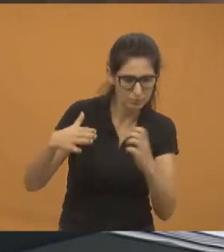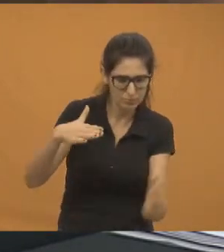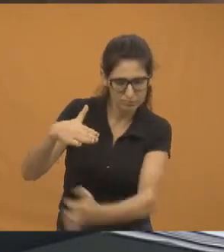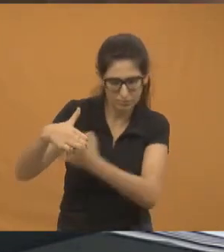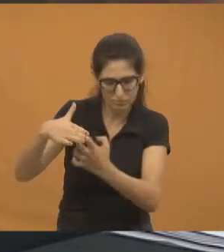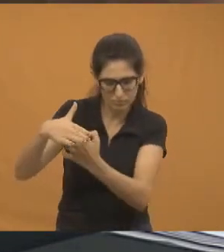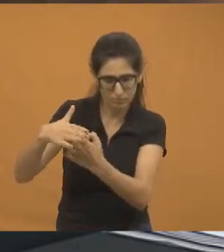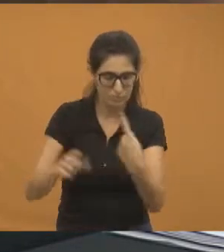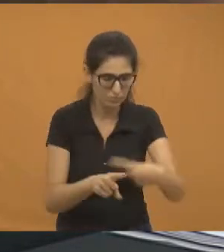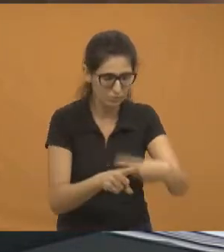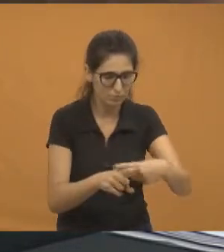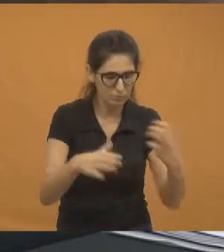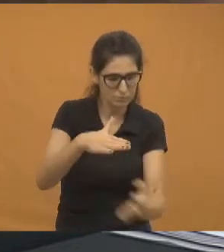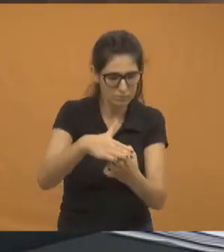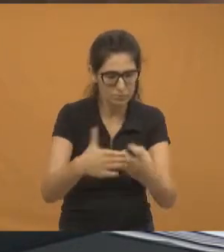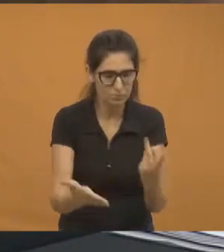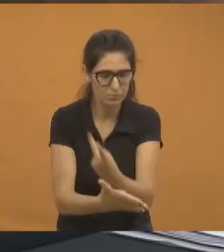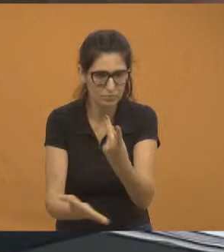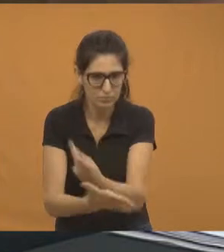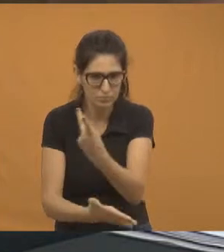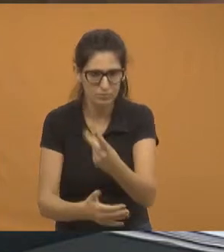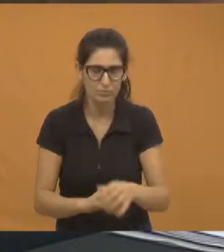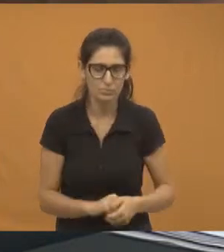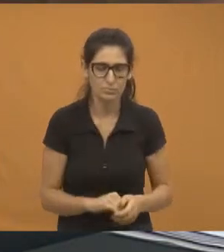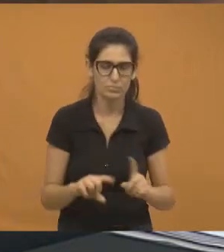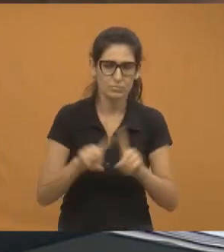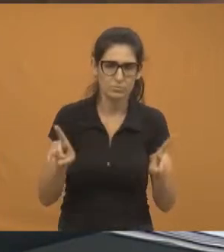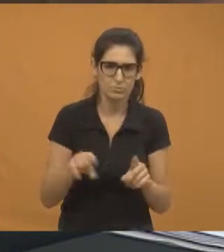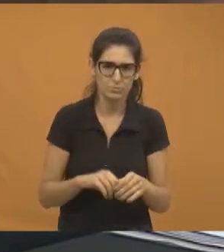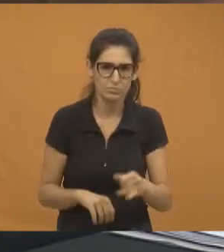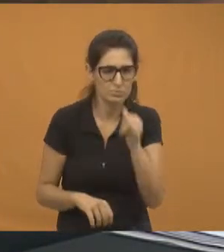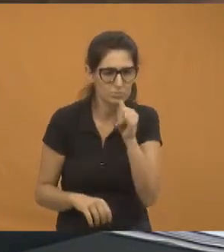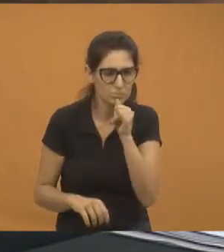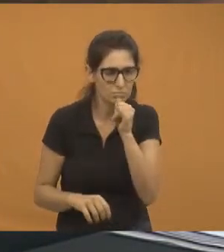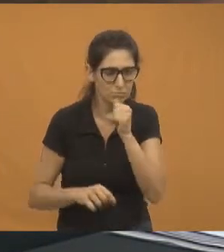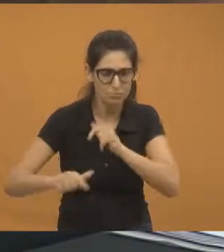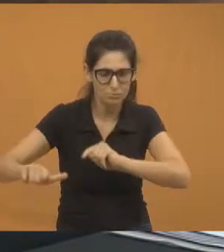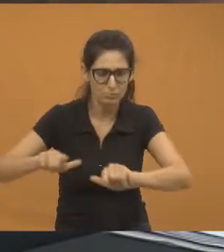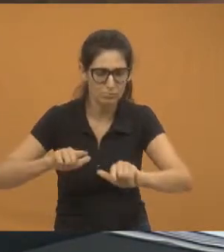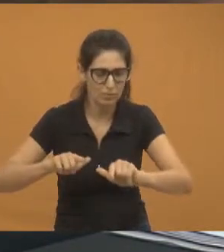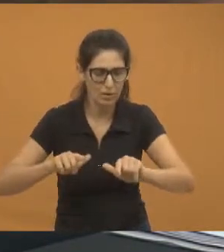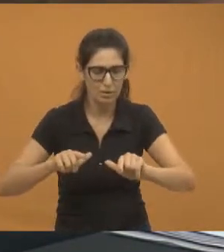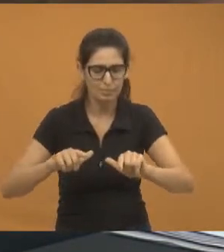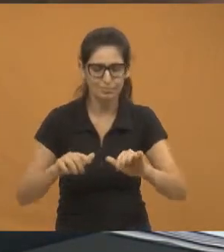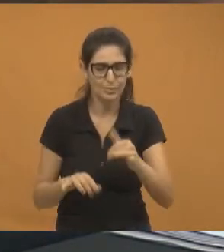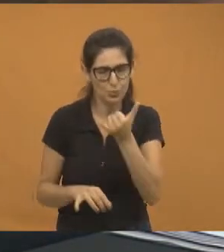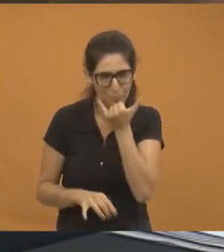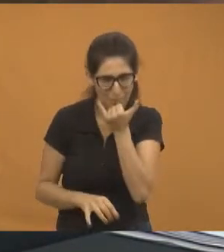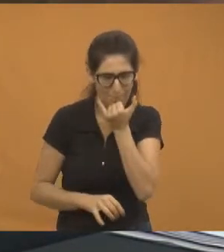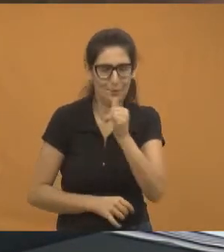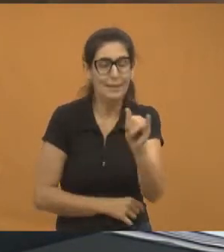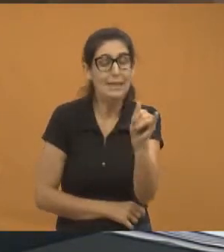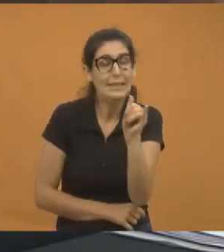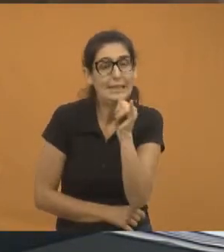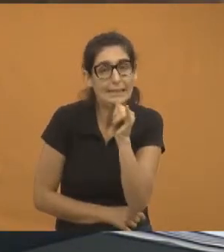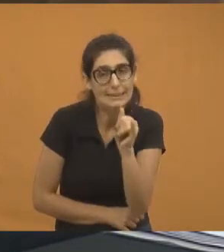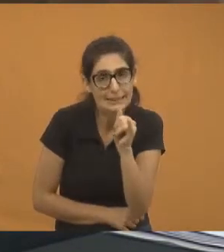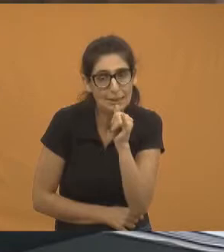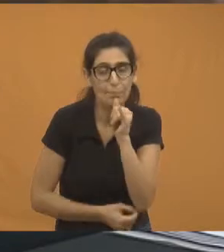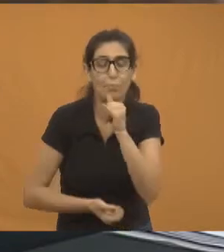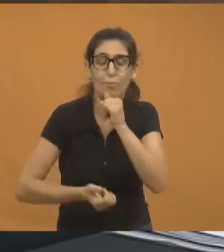segurança de quem está fazendo a licitação manda um tamanho de cada modelo assim não tem como errar